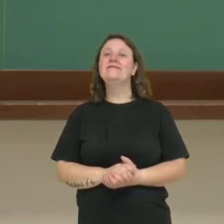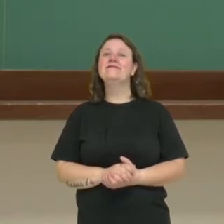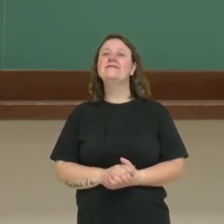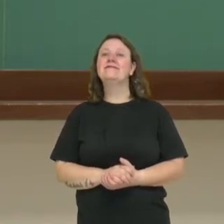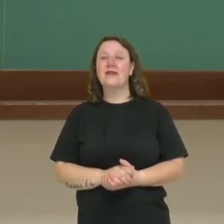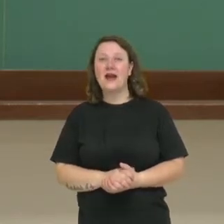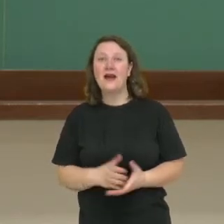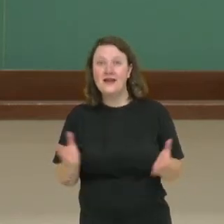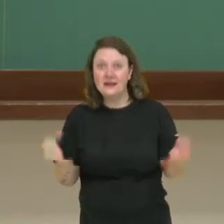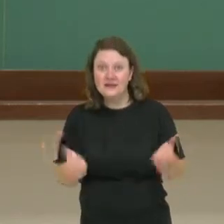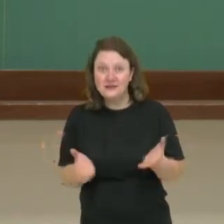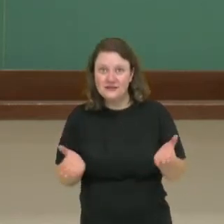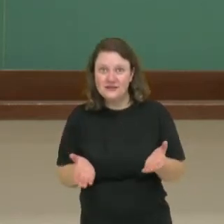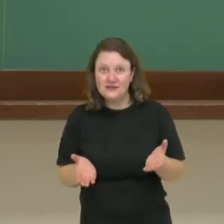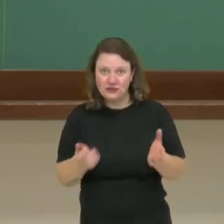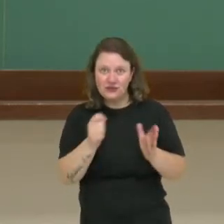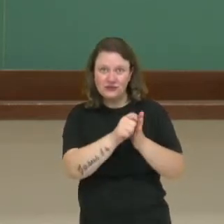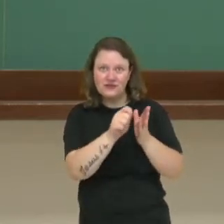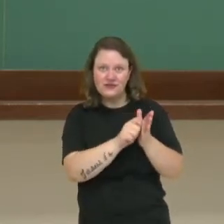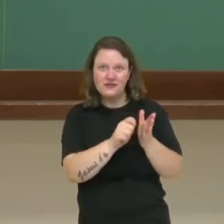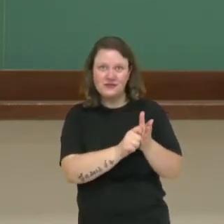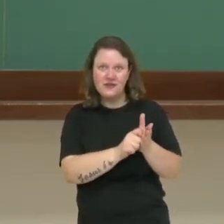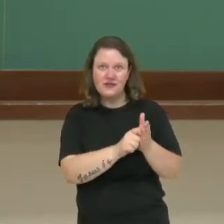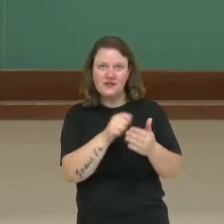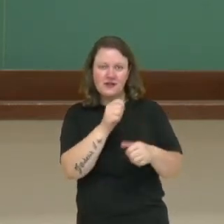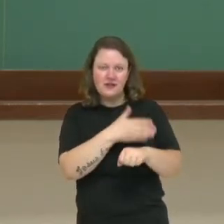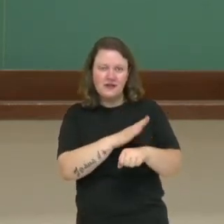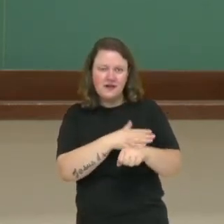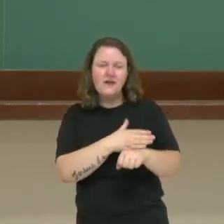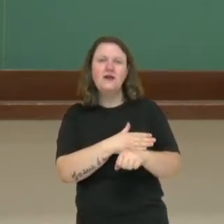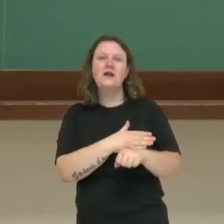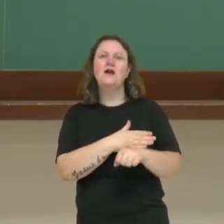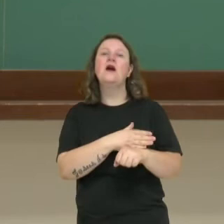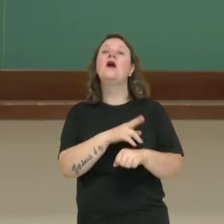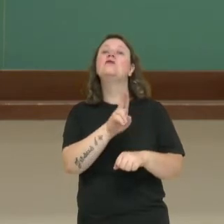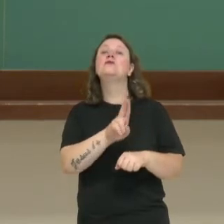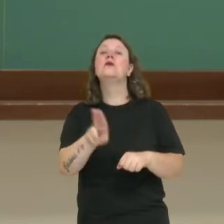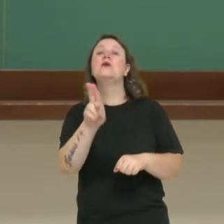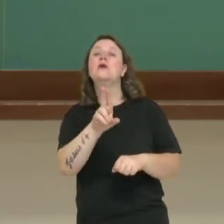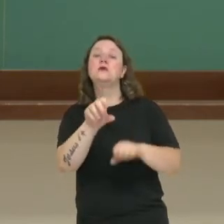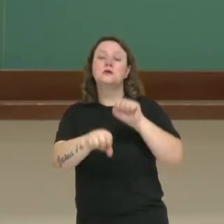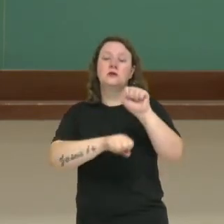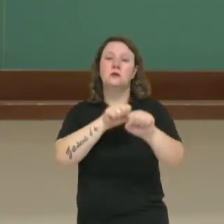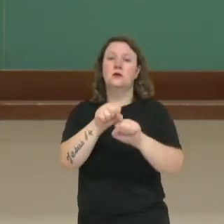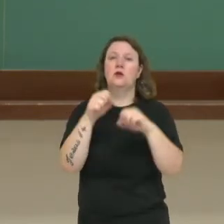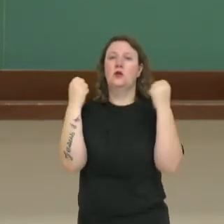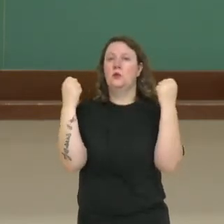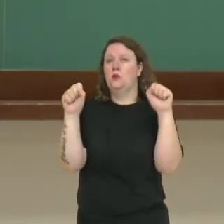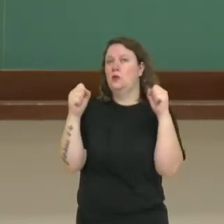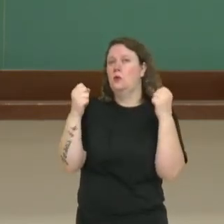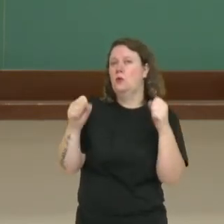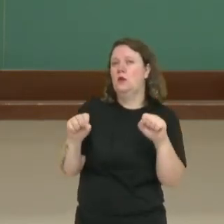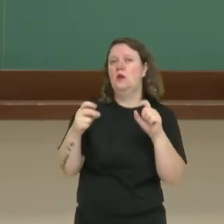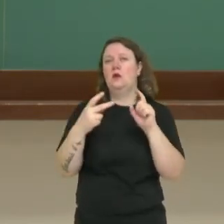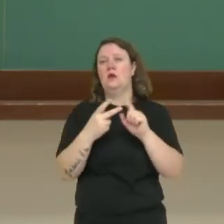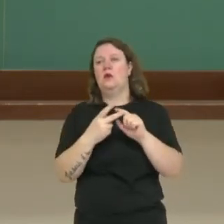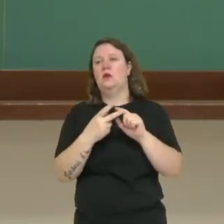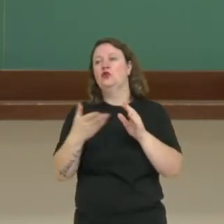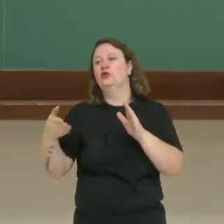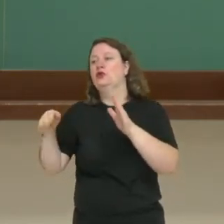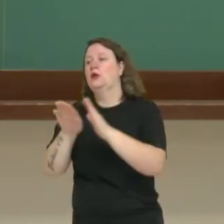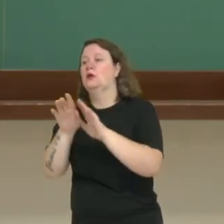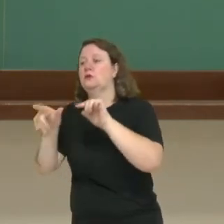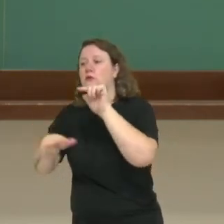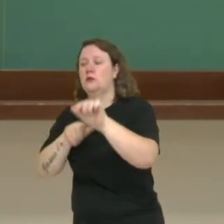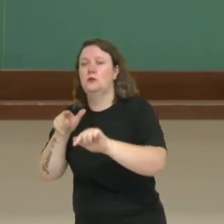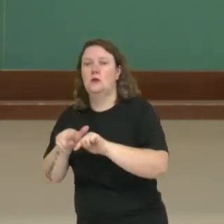Fez aí as suas anotações? Você tem usado a sua bicicleta para quê? Para fazer atividade física, forma de transporte, talvez você use até